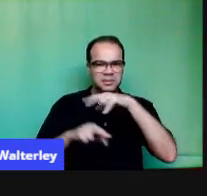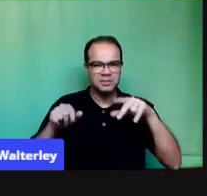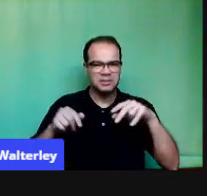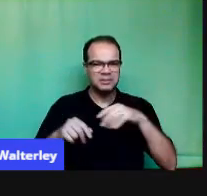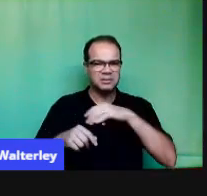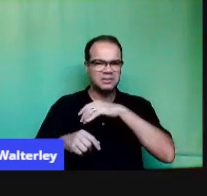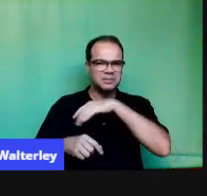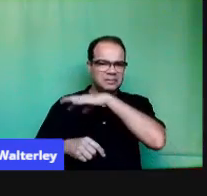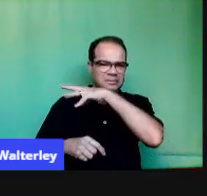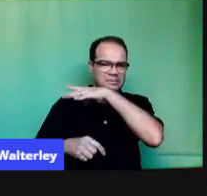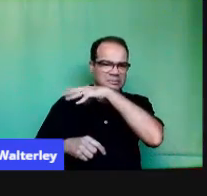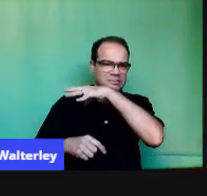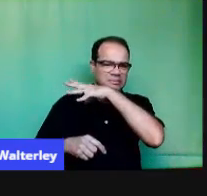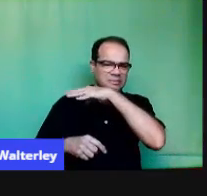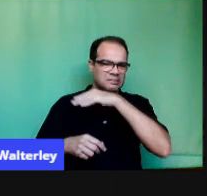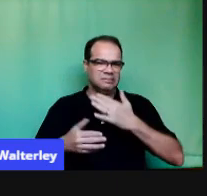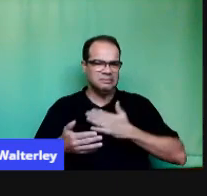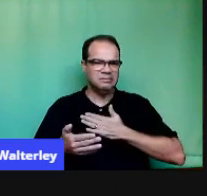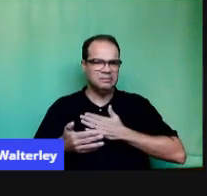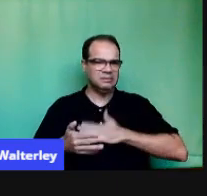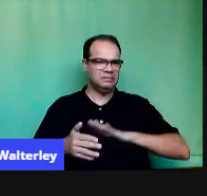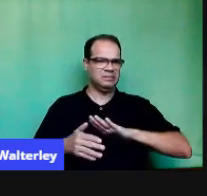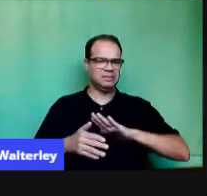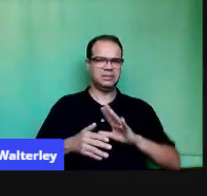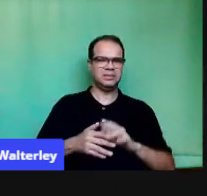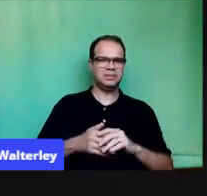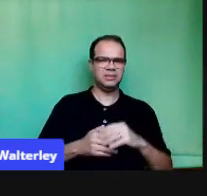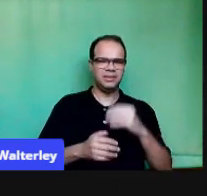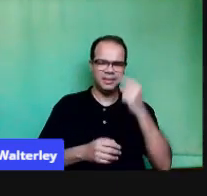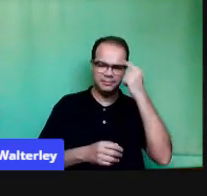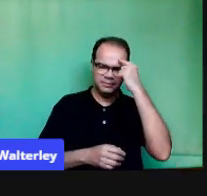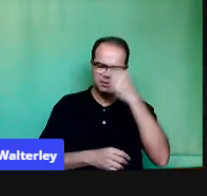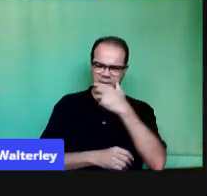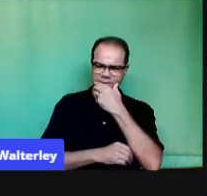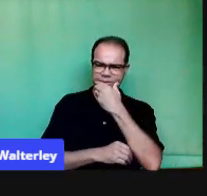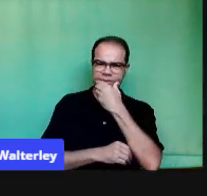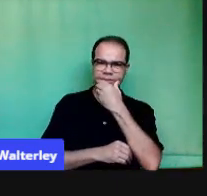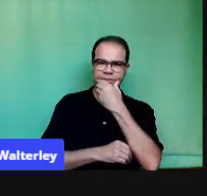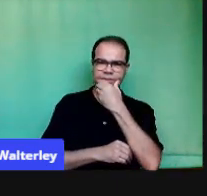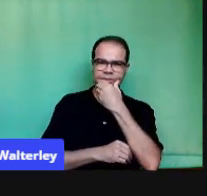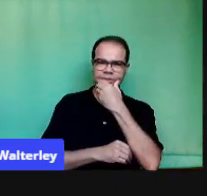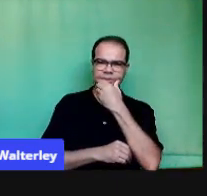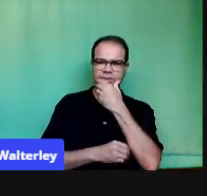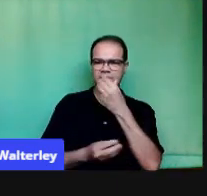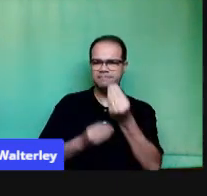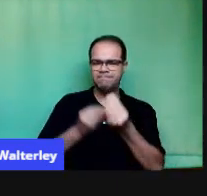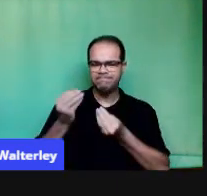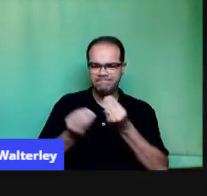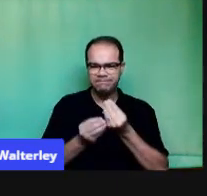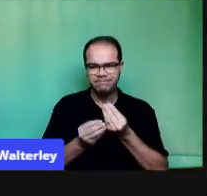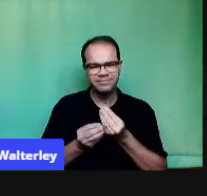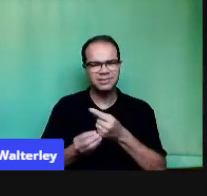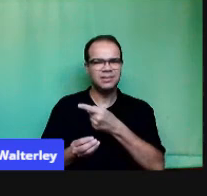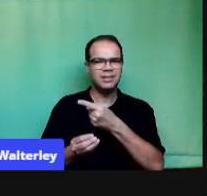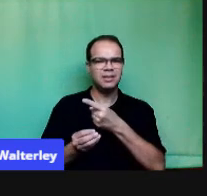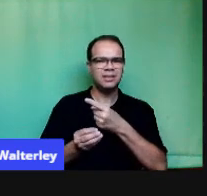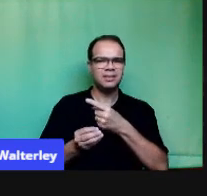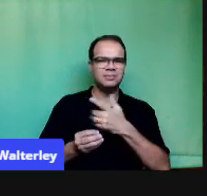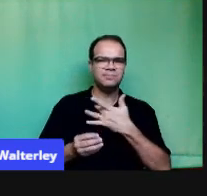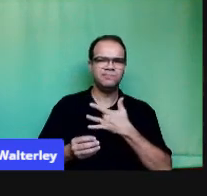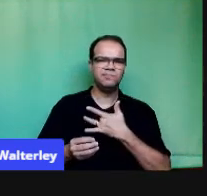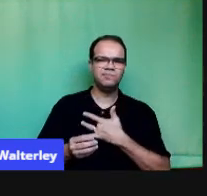começou a descrever, nesse livro chamado Animais Máquinas, e publicou em